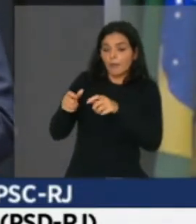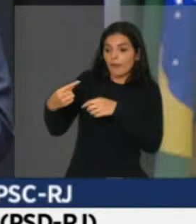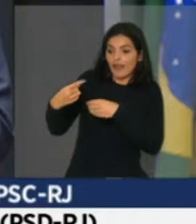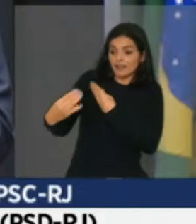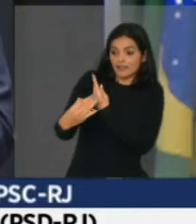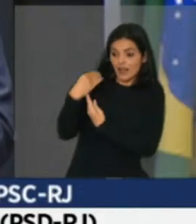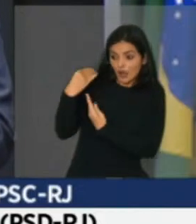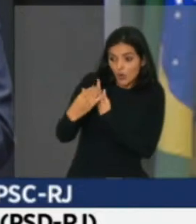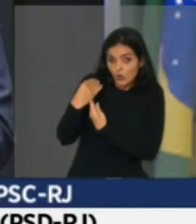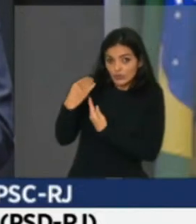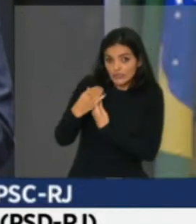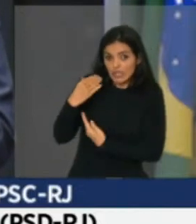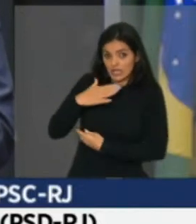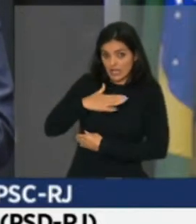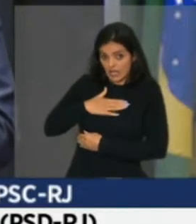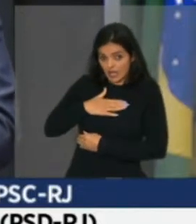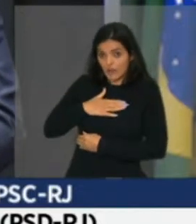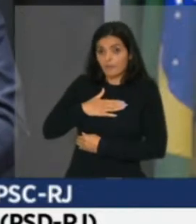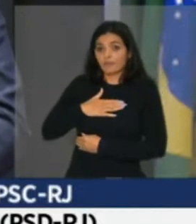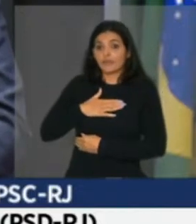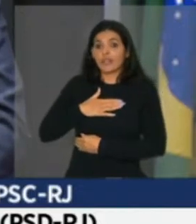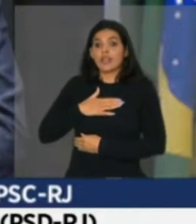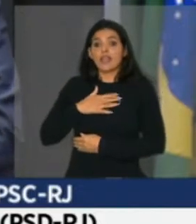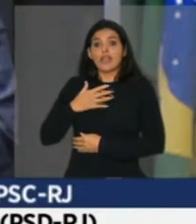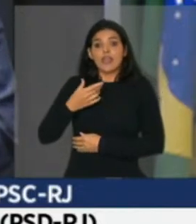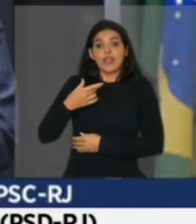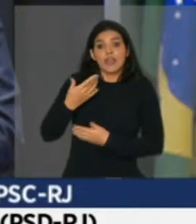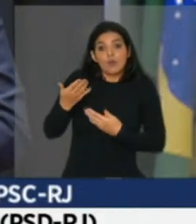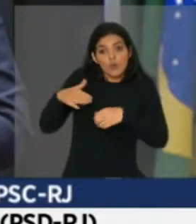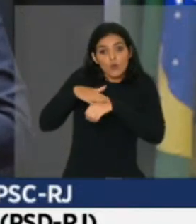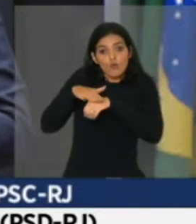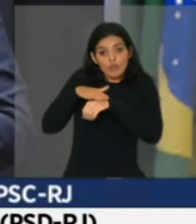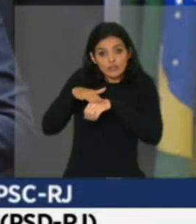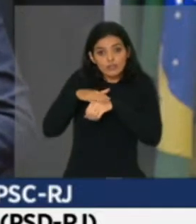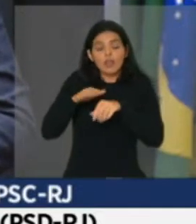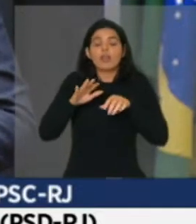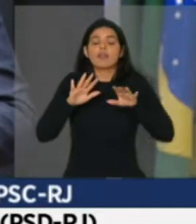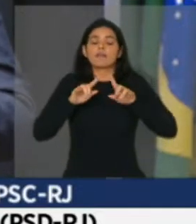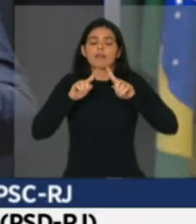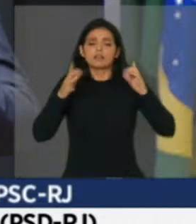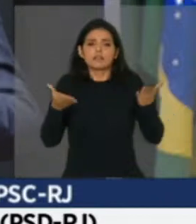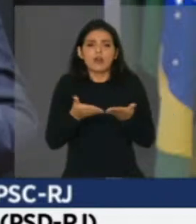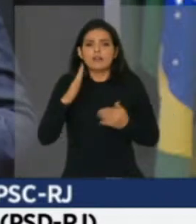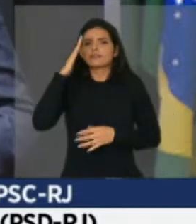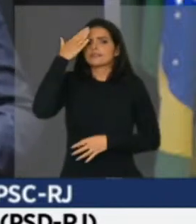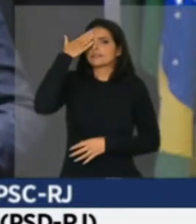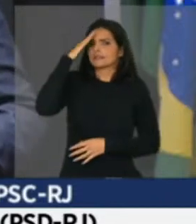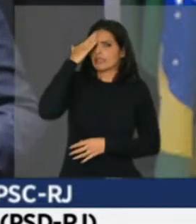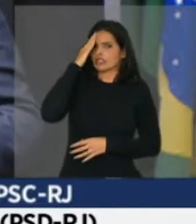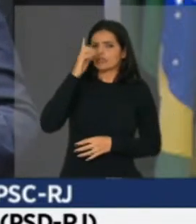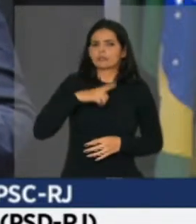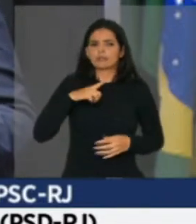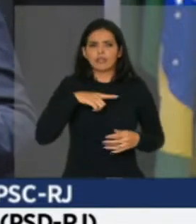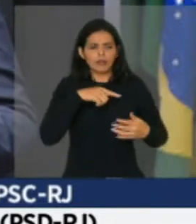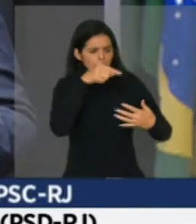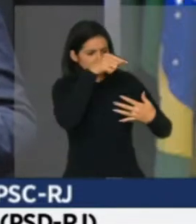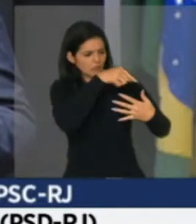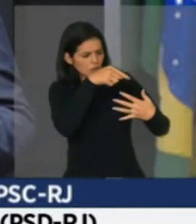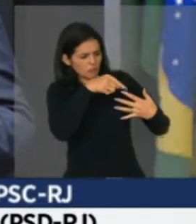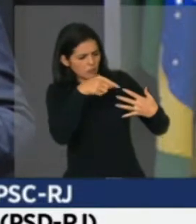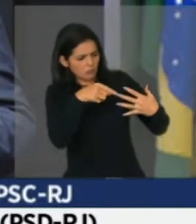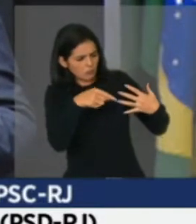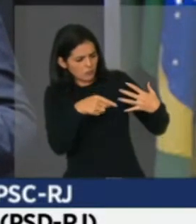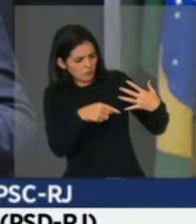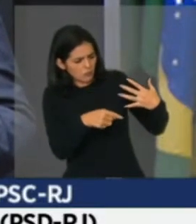emenda, de que todas as provas que o senhor